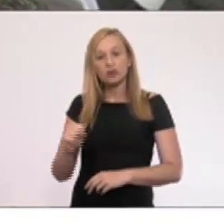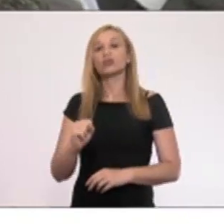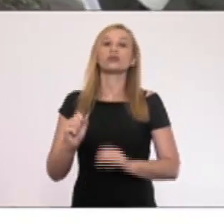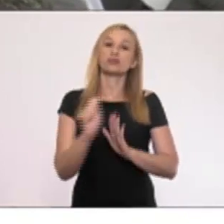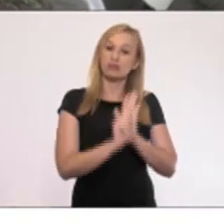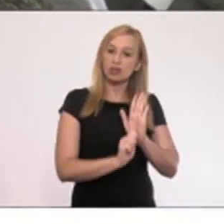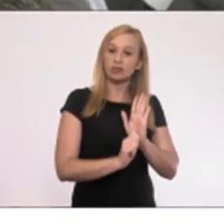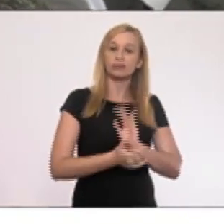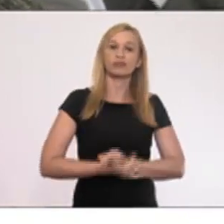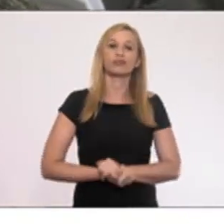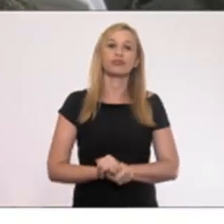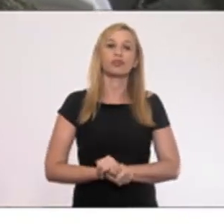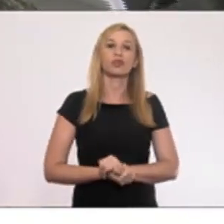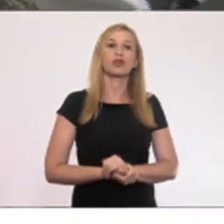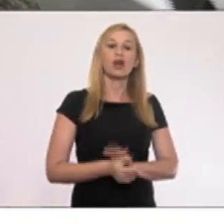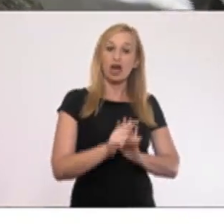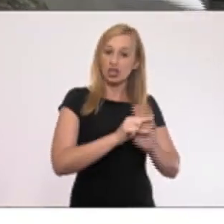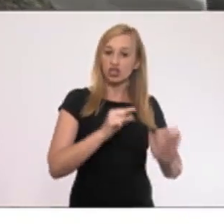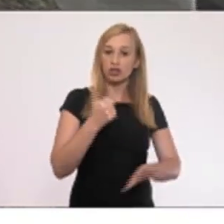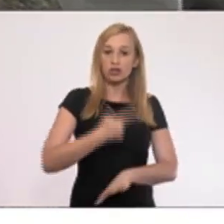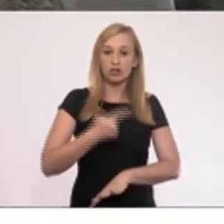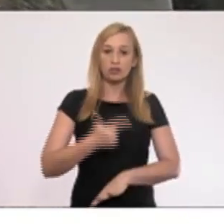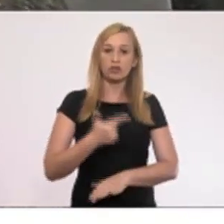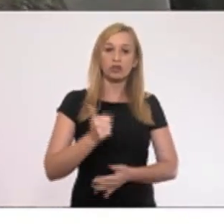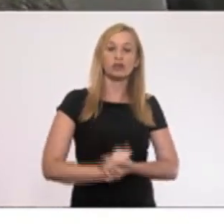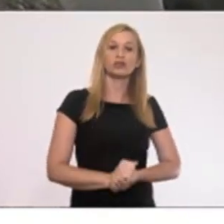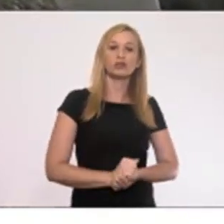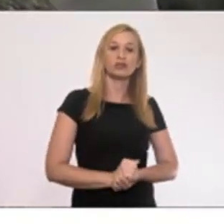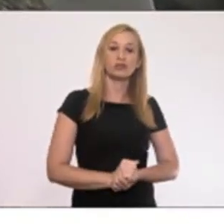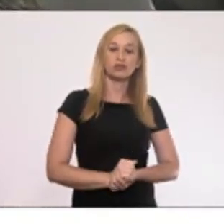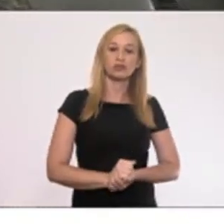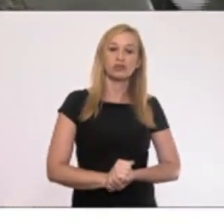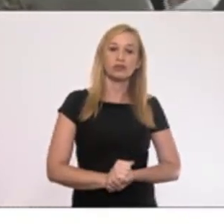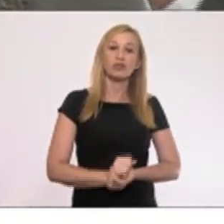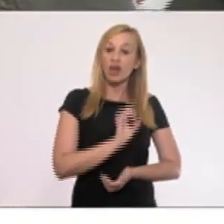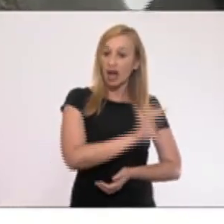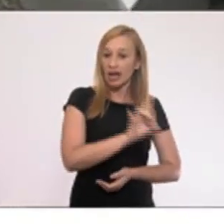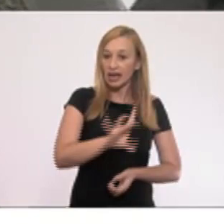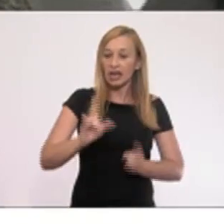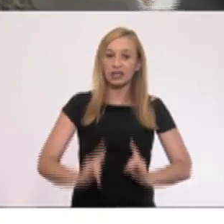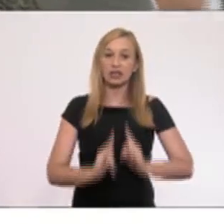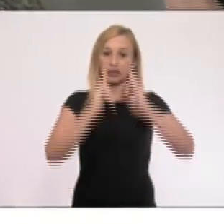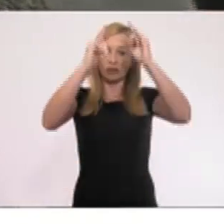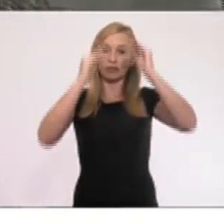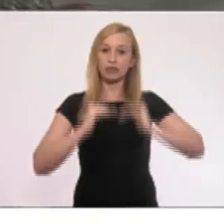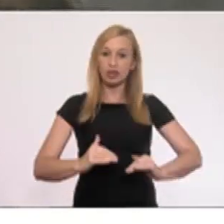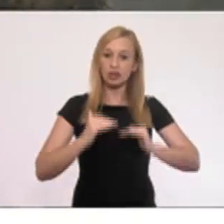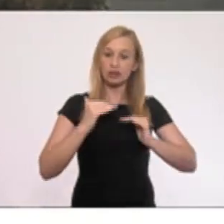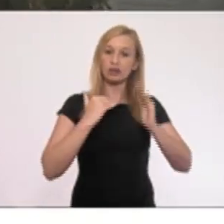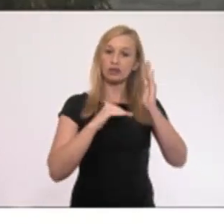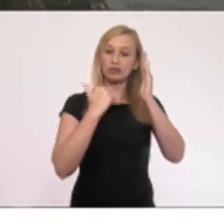redação. Artigo 2º. Fica facultado a cada condomínio,